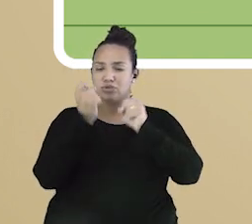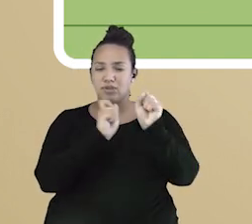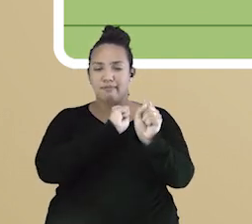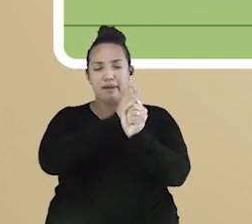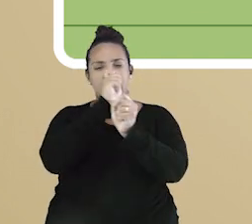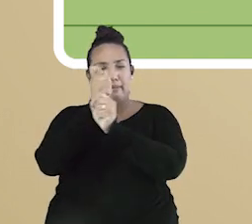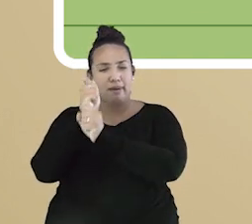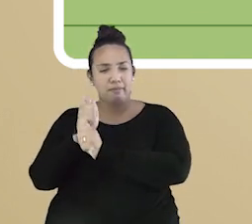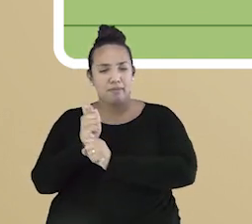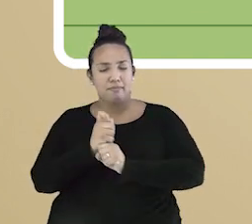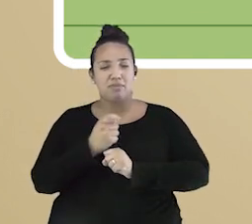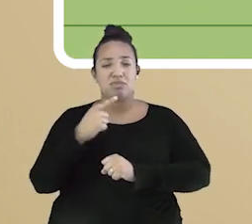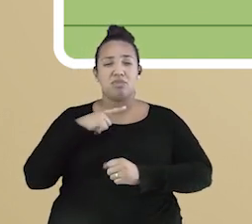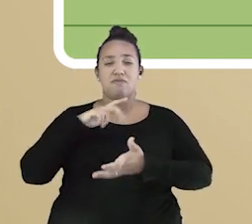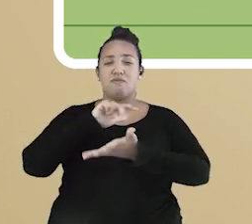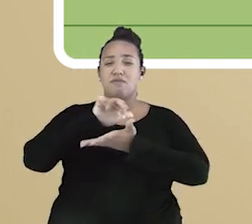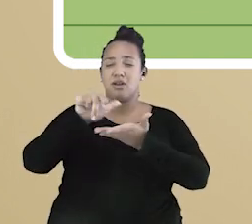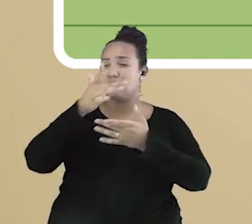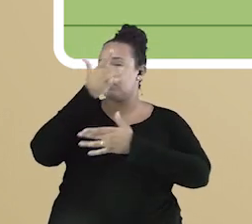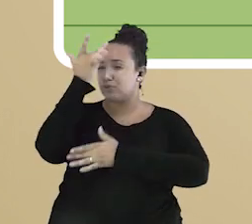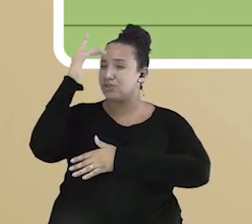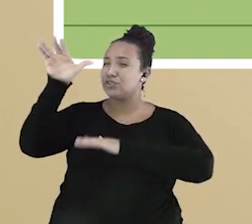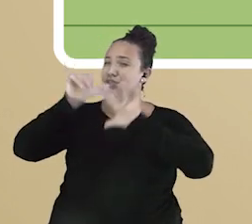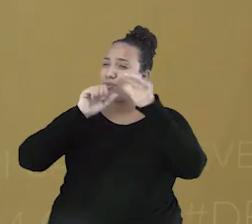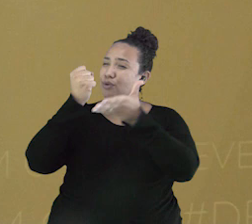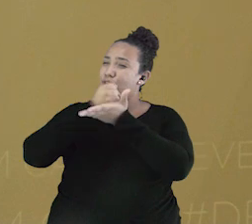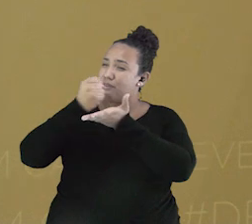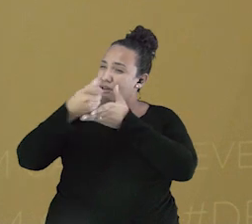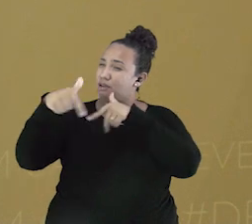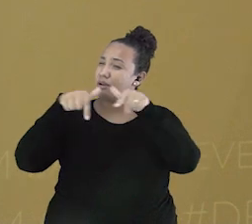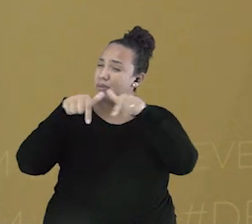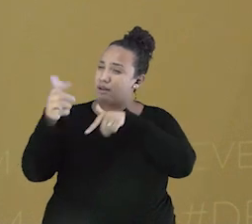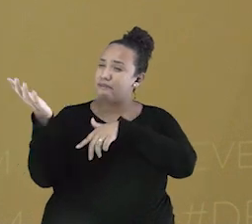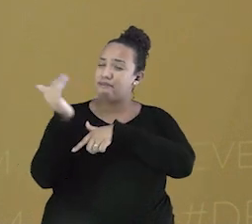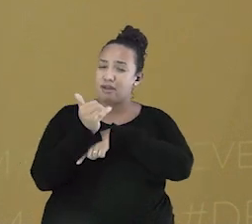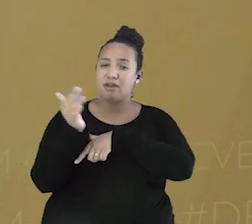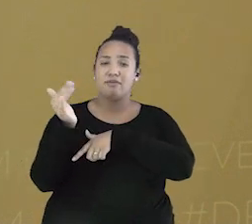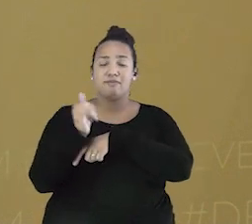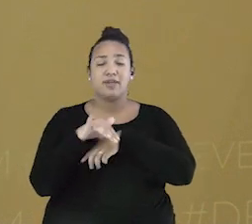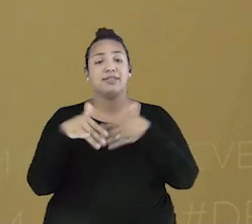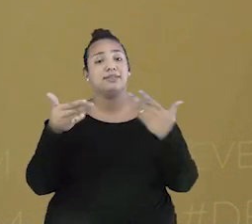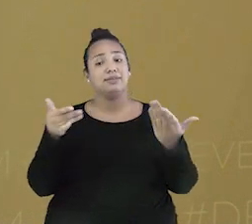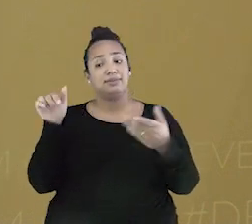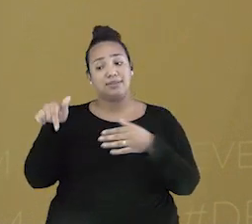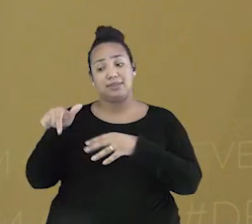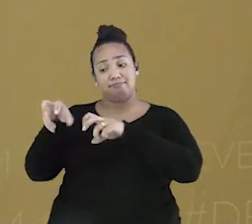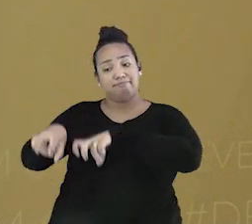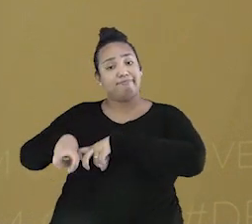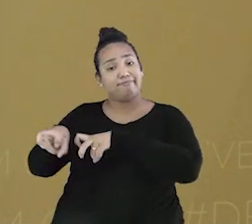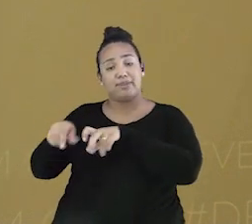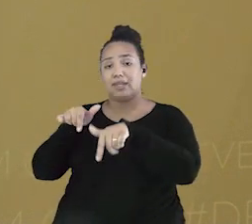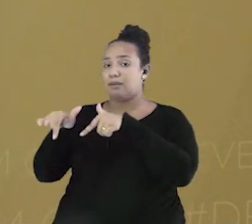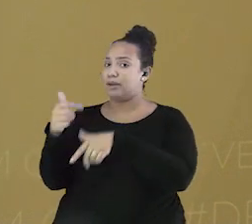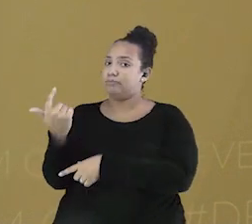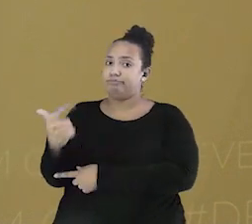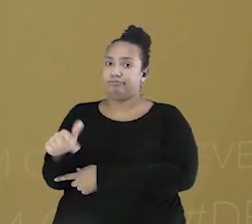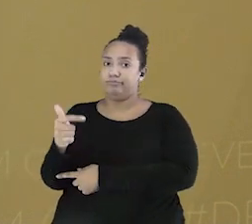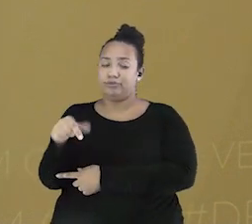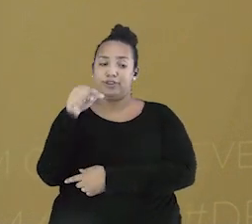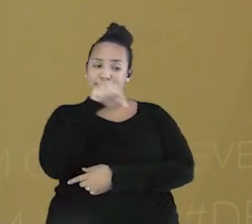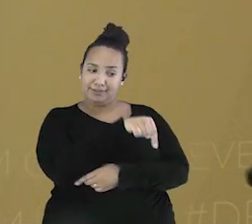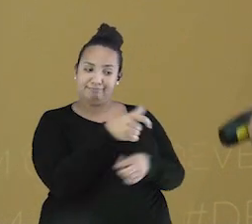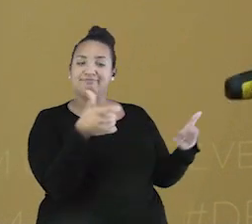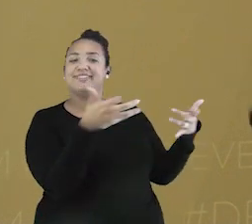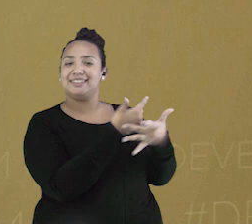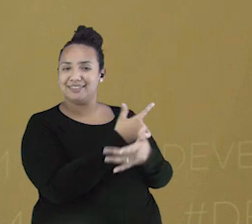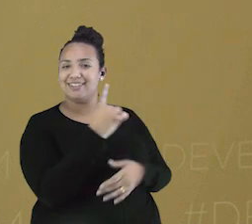preciso contratar muitas pessoas para trabalharem. A falta de emprego no campo e a oportunidade de emprego na cidade